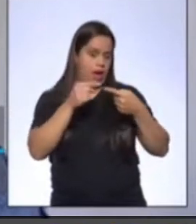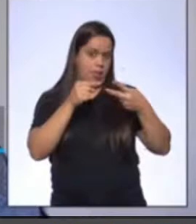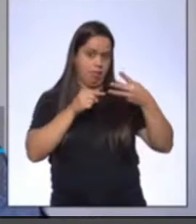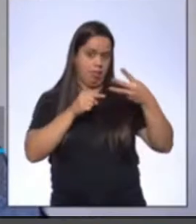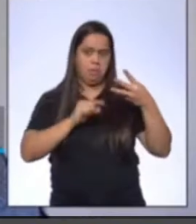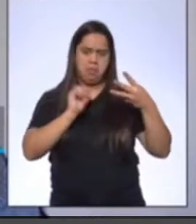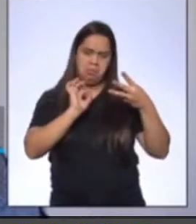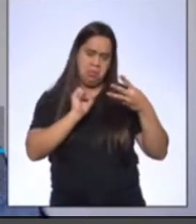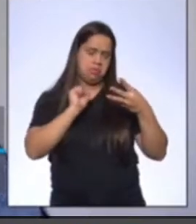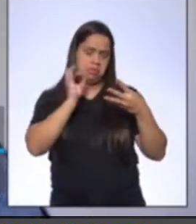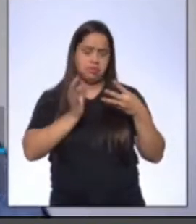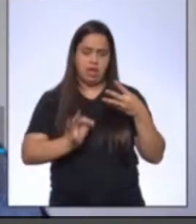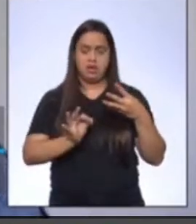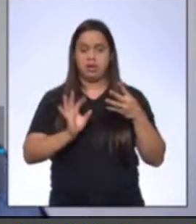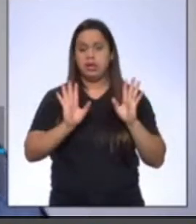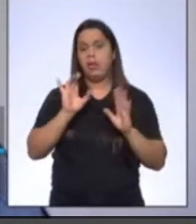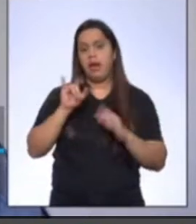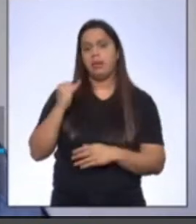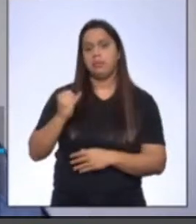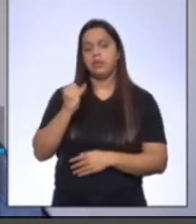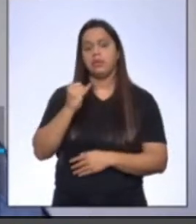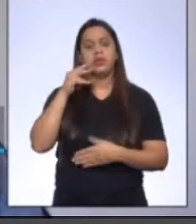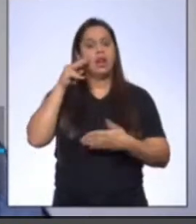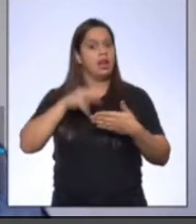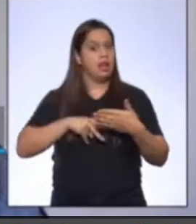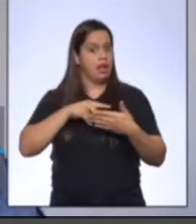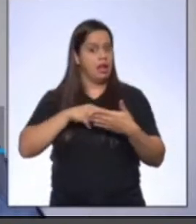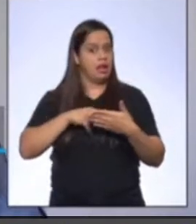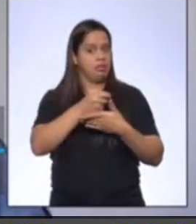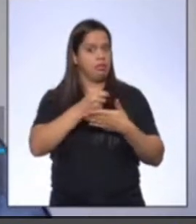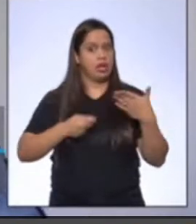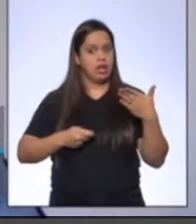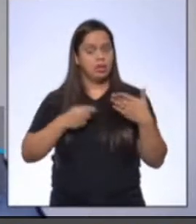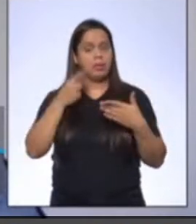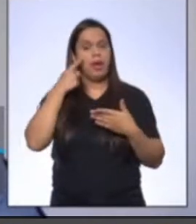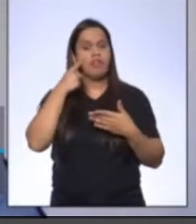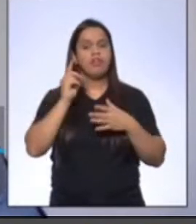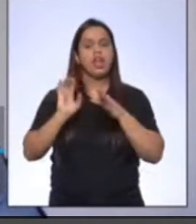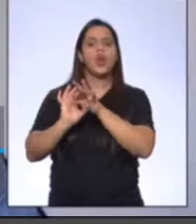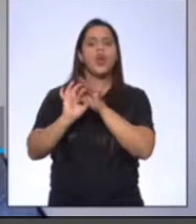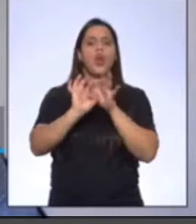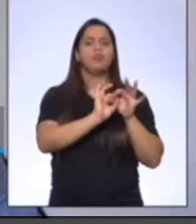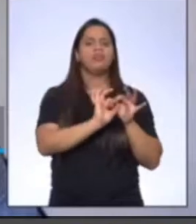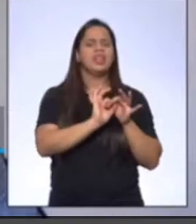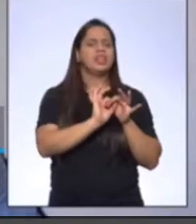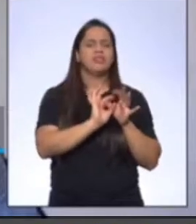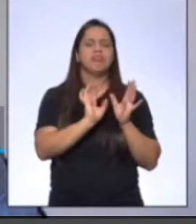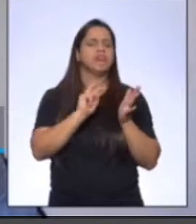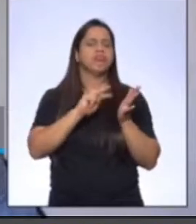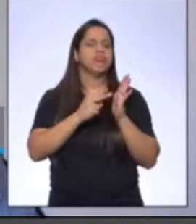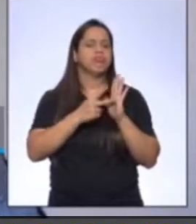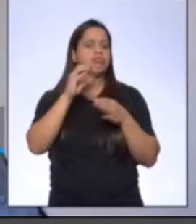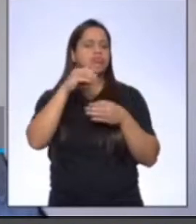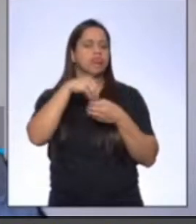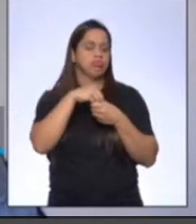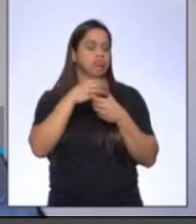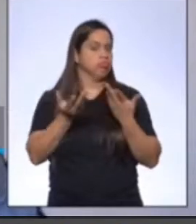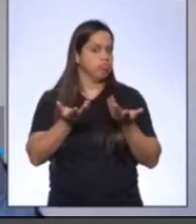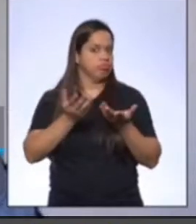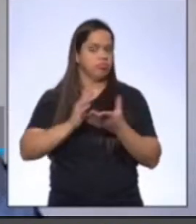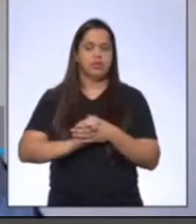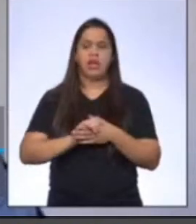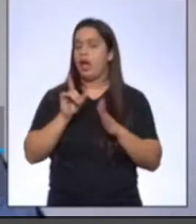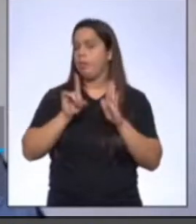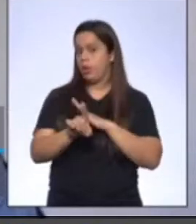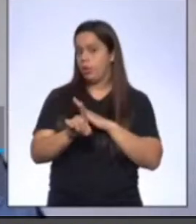muito importante ler o texto para saber em que contexto isso está inserido. Aí eu pergunto a vocês,